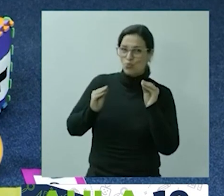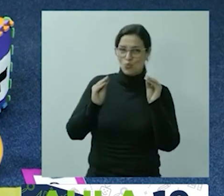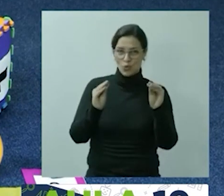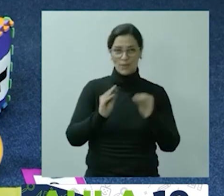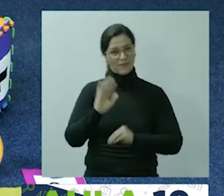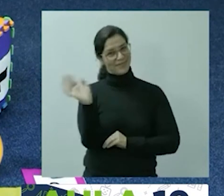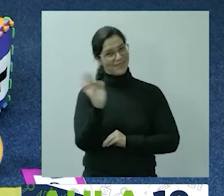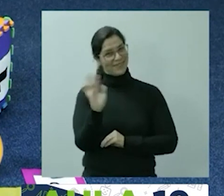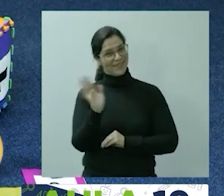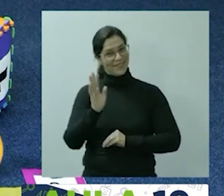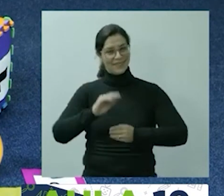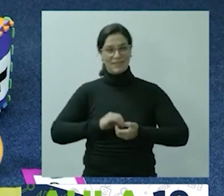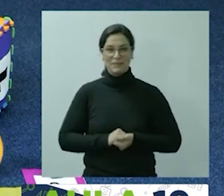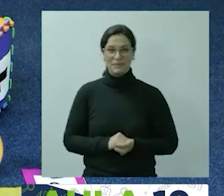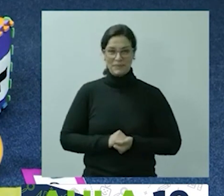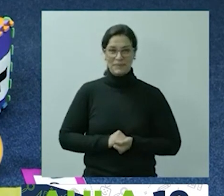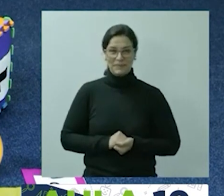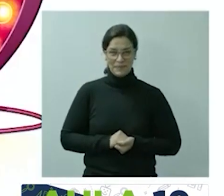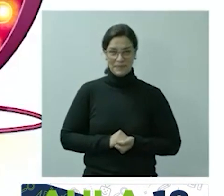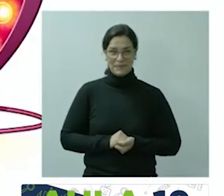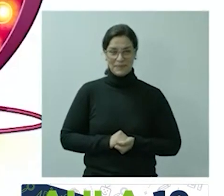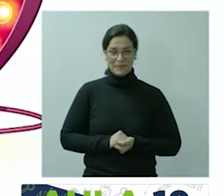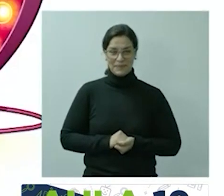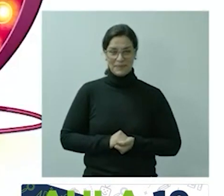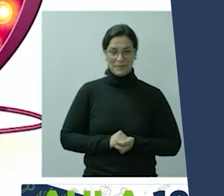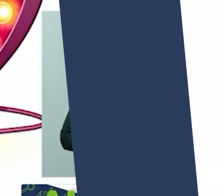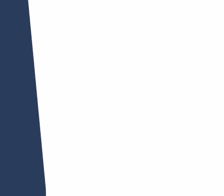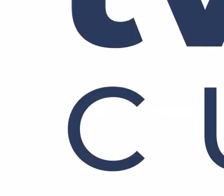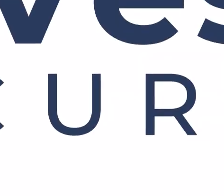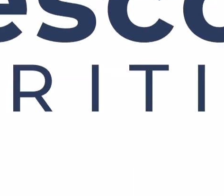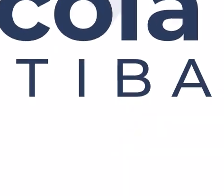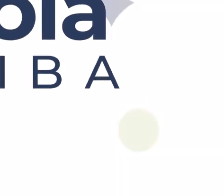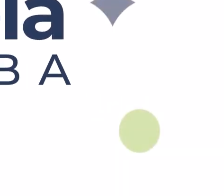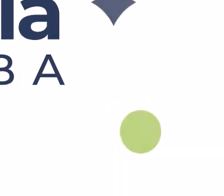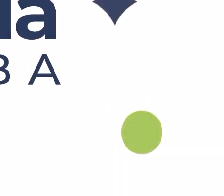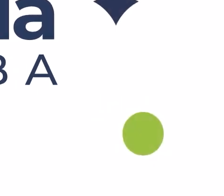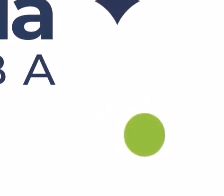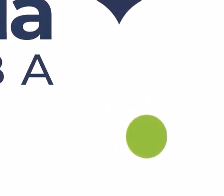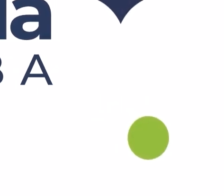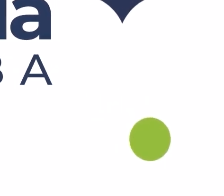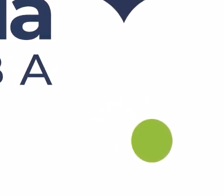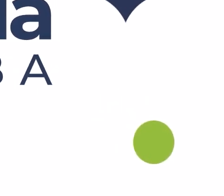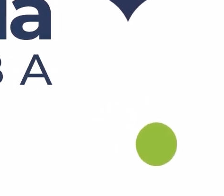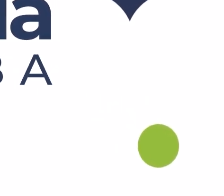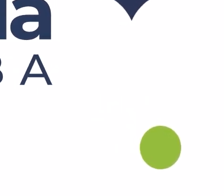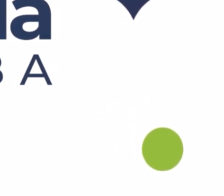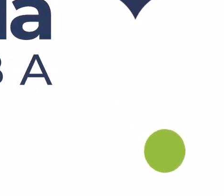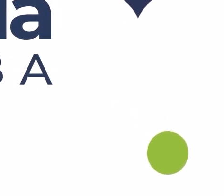grande e até. Tchau!